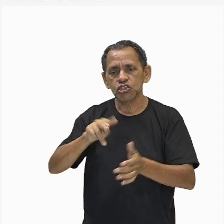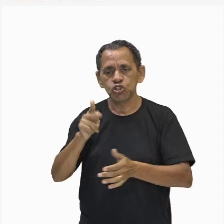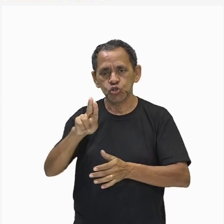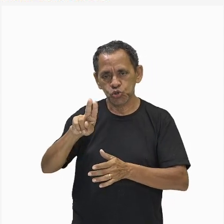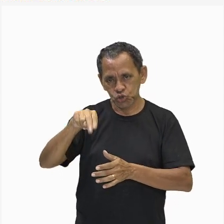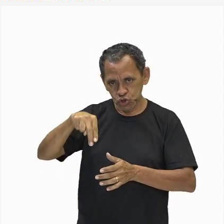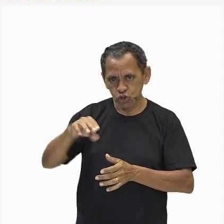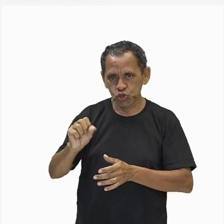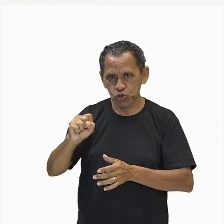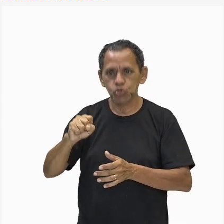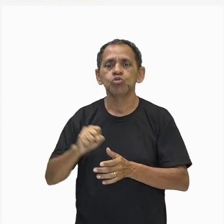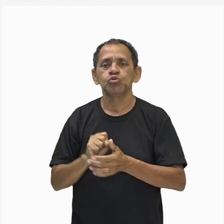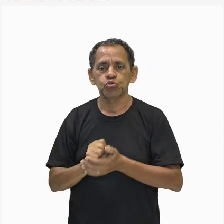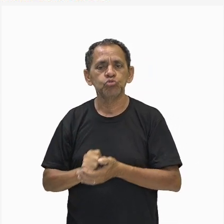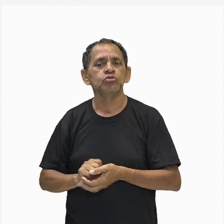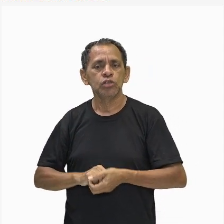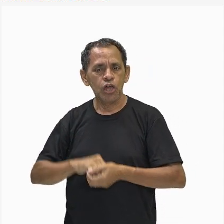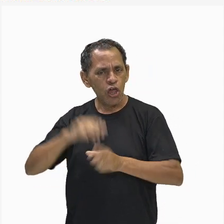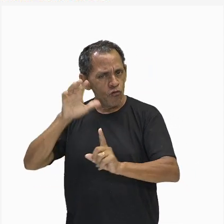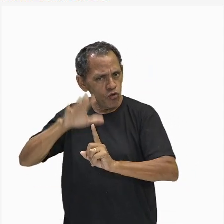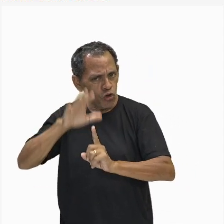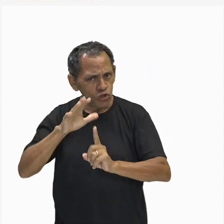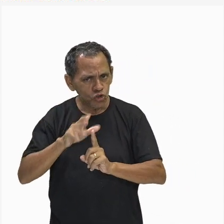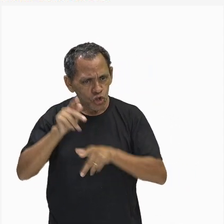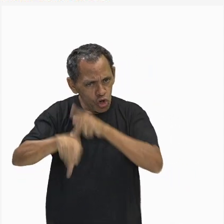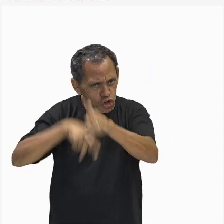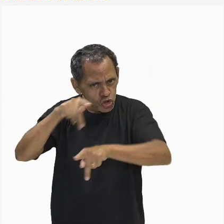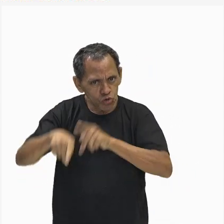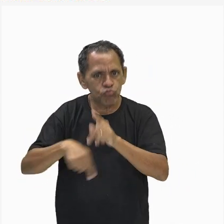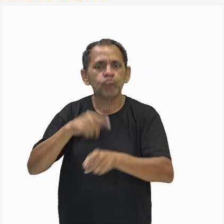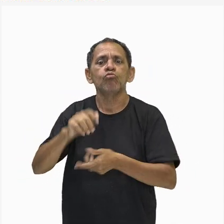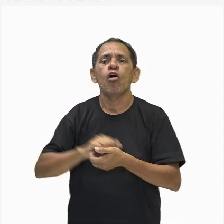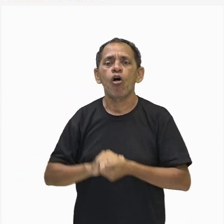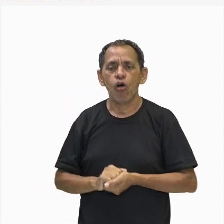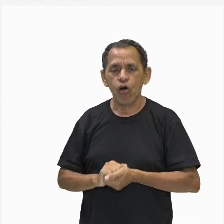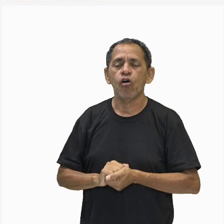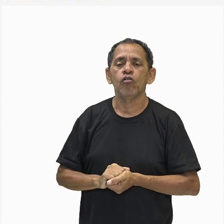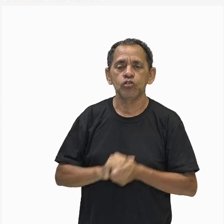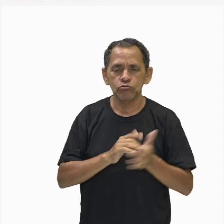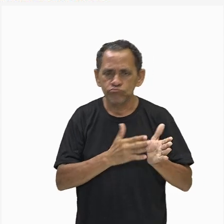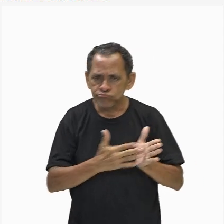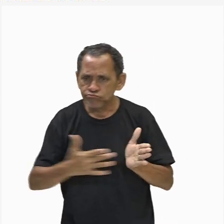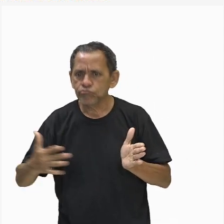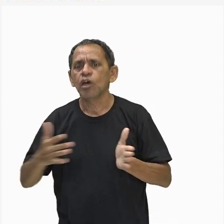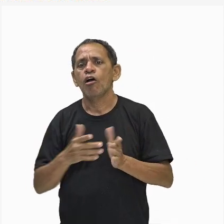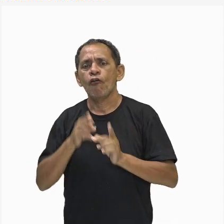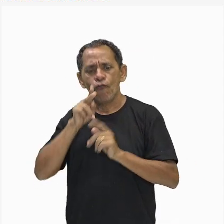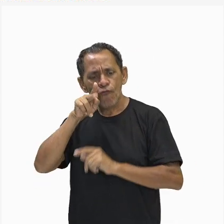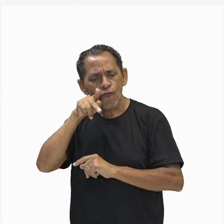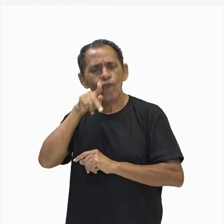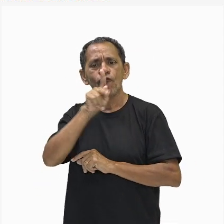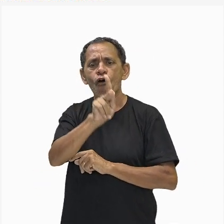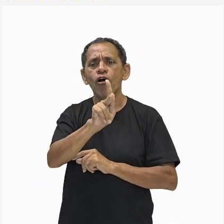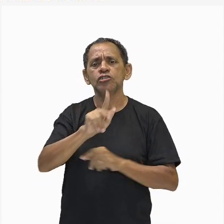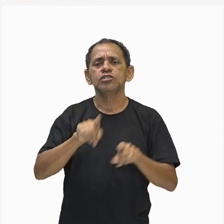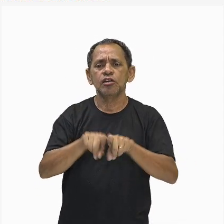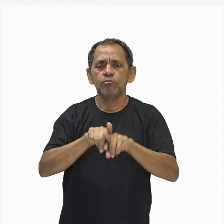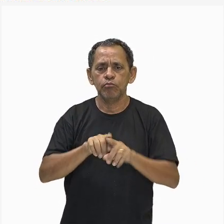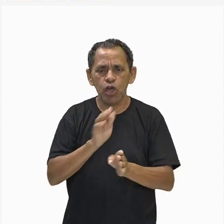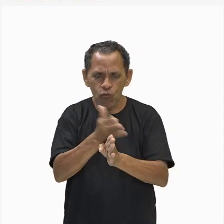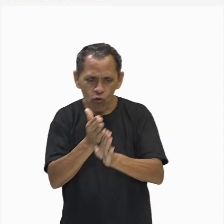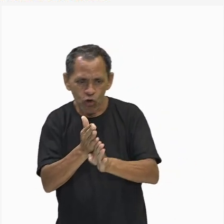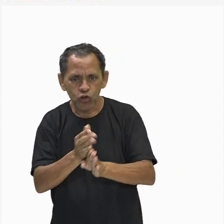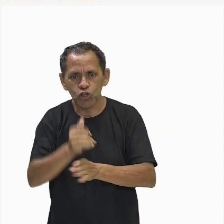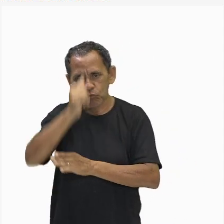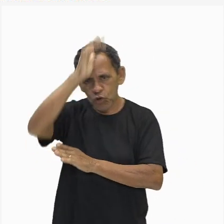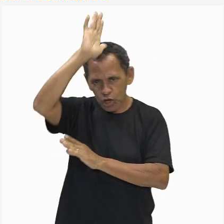os povos germânicos, que passaram a exercer pressão cada vez mais forte sobre as fronteiras, então, então do Império